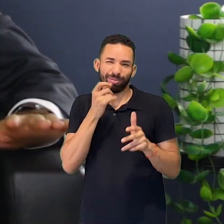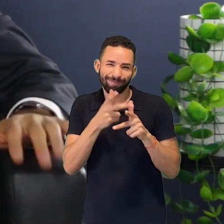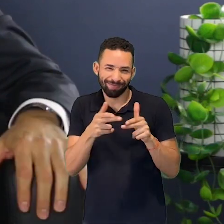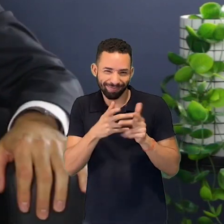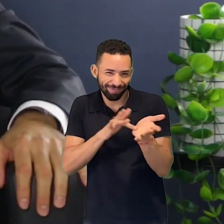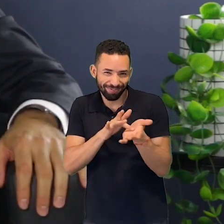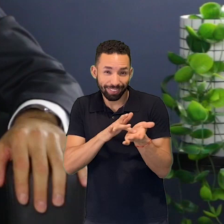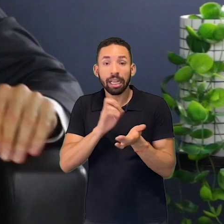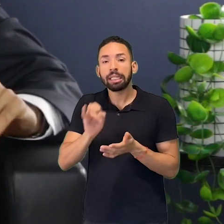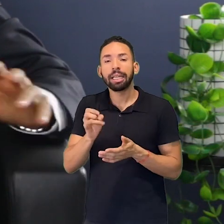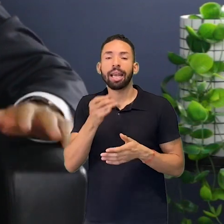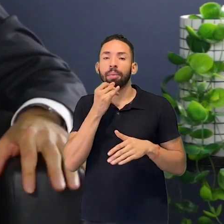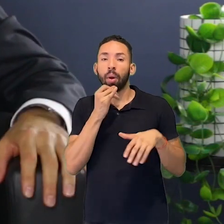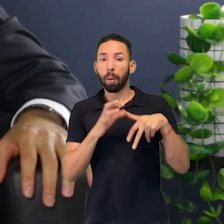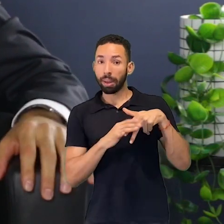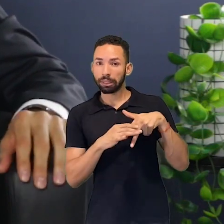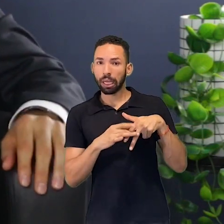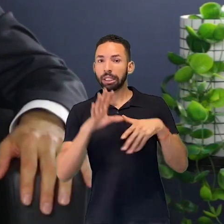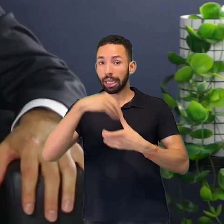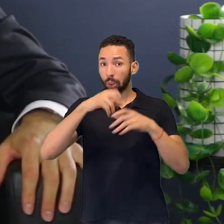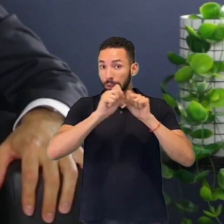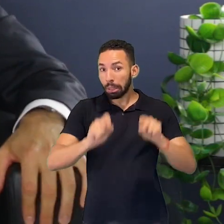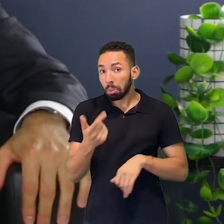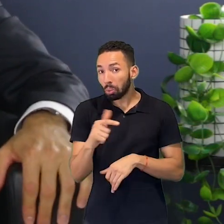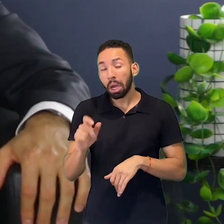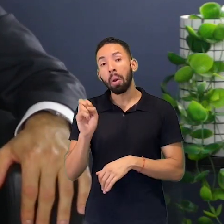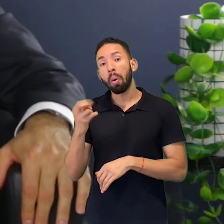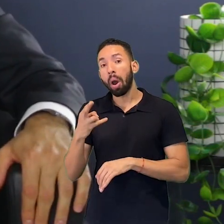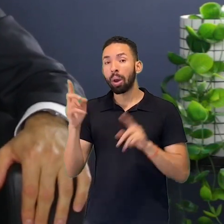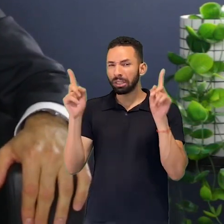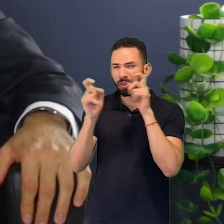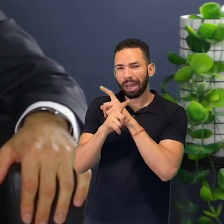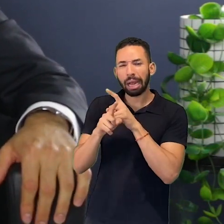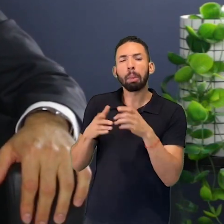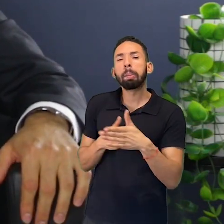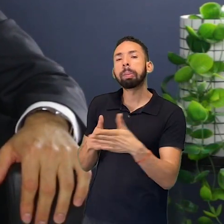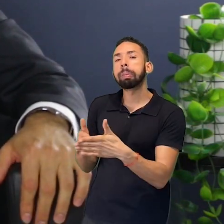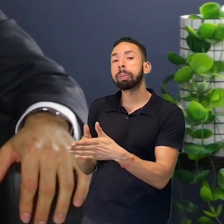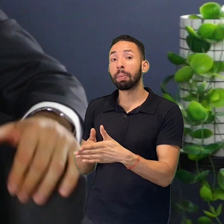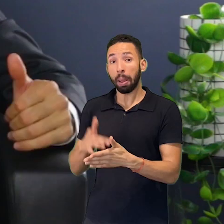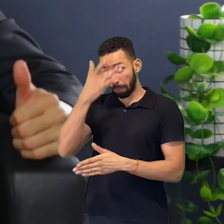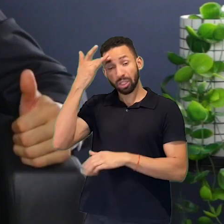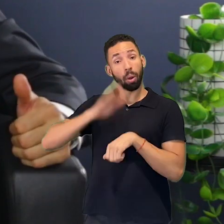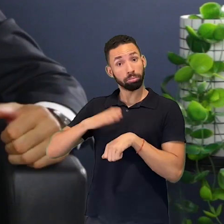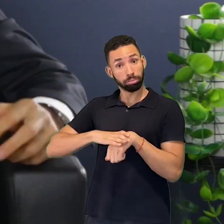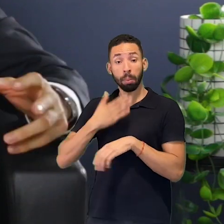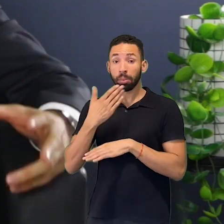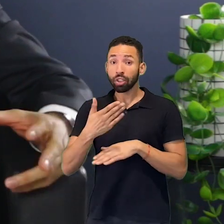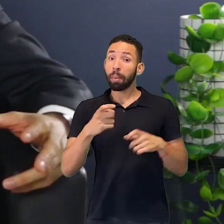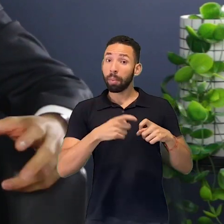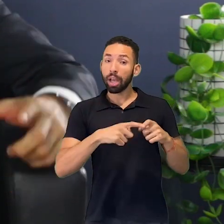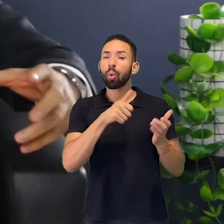vamos supor que o médico não está ciente do sistema ou enfrentou alguma dificuldade no sistema. A própria pessoa